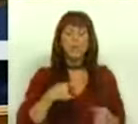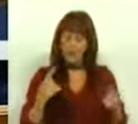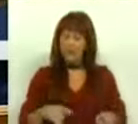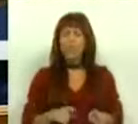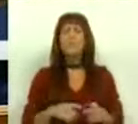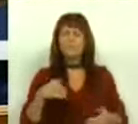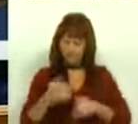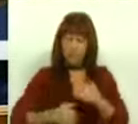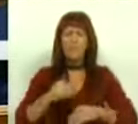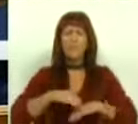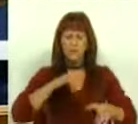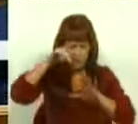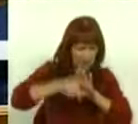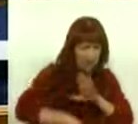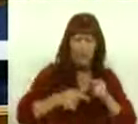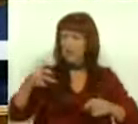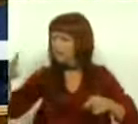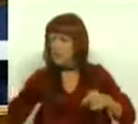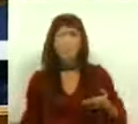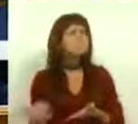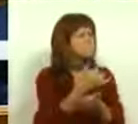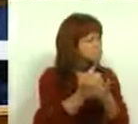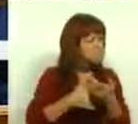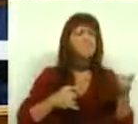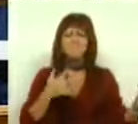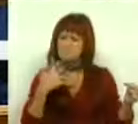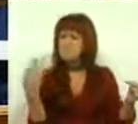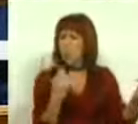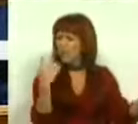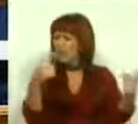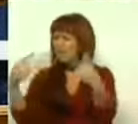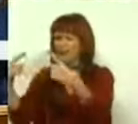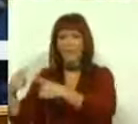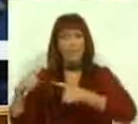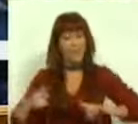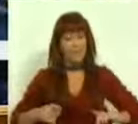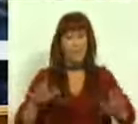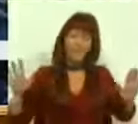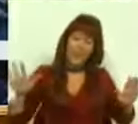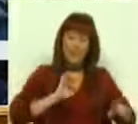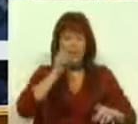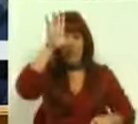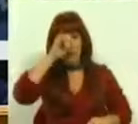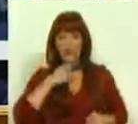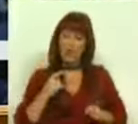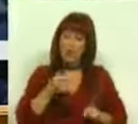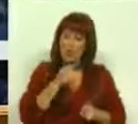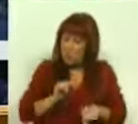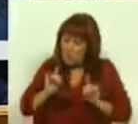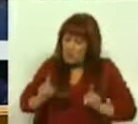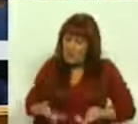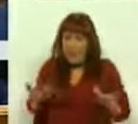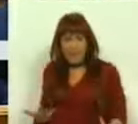tem granjeado interna e externamente essa credibilidade. Muito bem. Ora, Sr. Primeiro-Ministro, decidi começar por